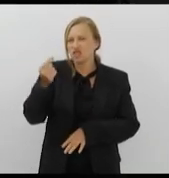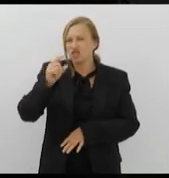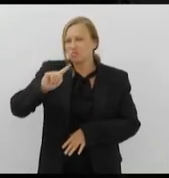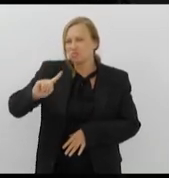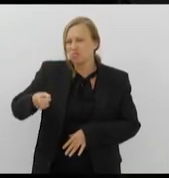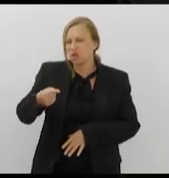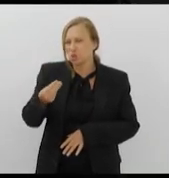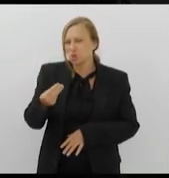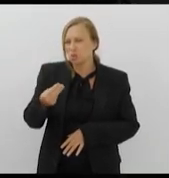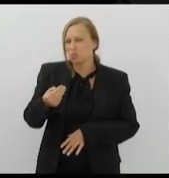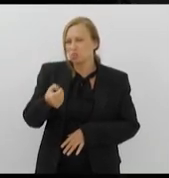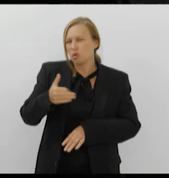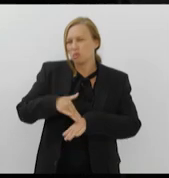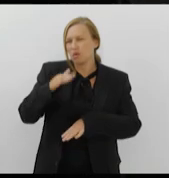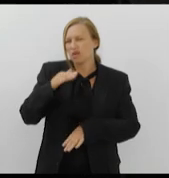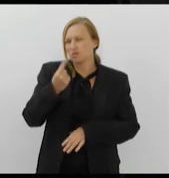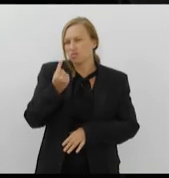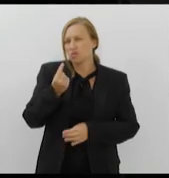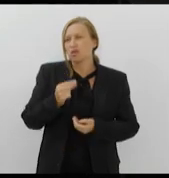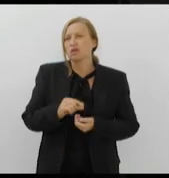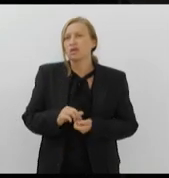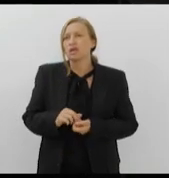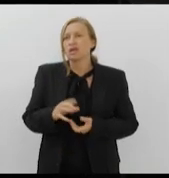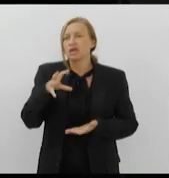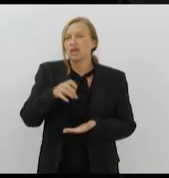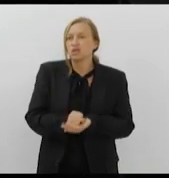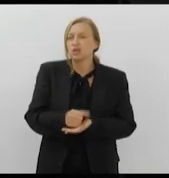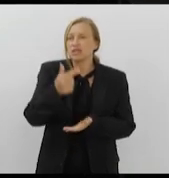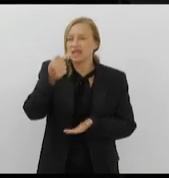um pouco mais de 20 mil habitantes. Registrou